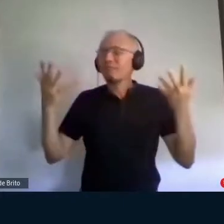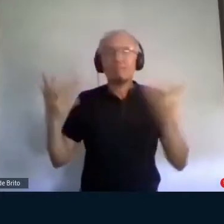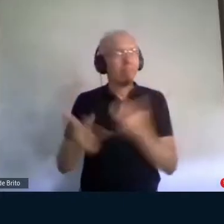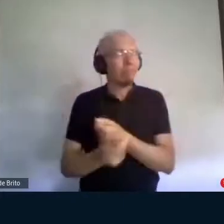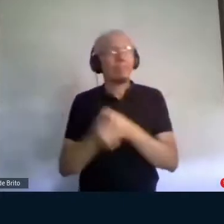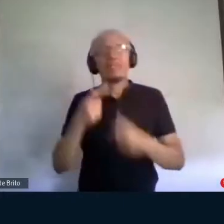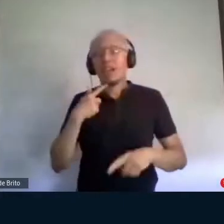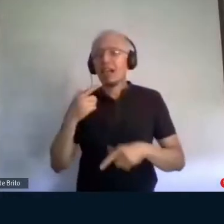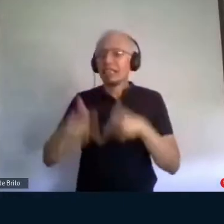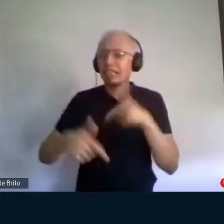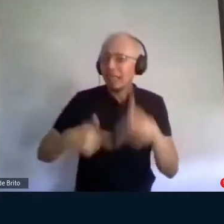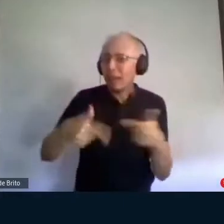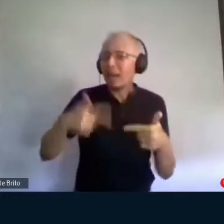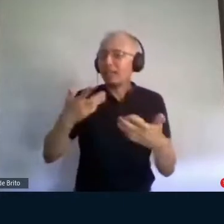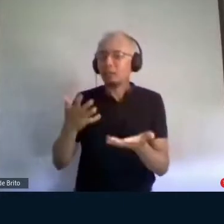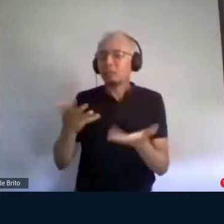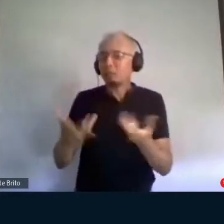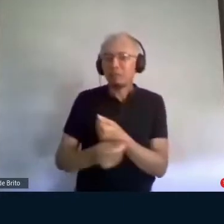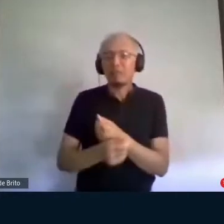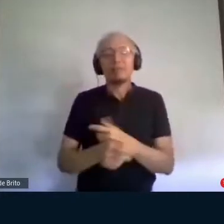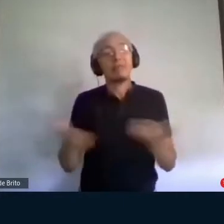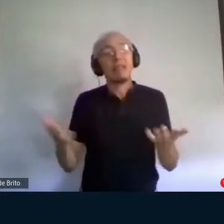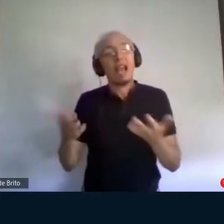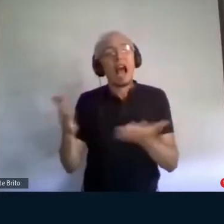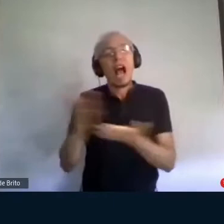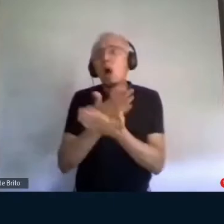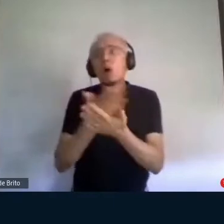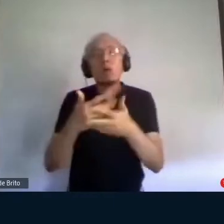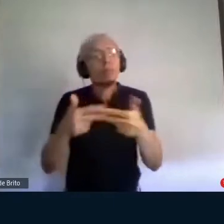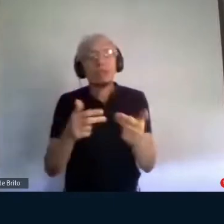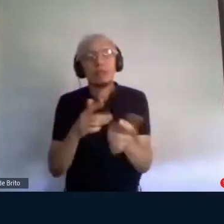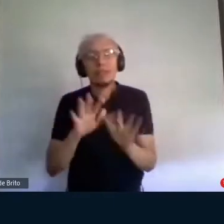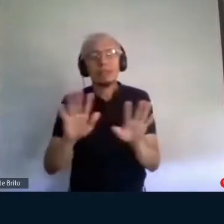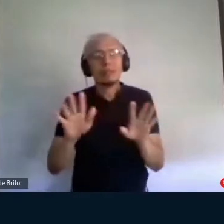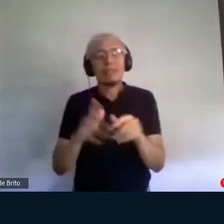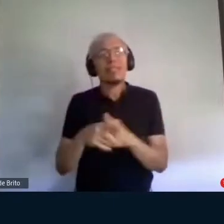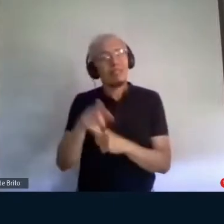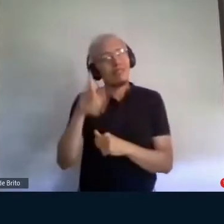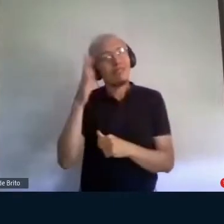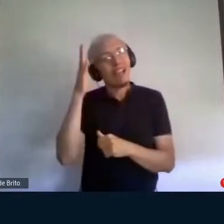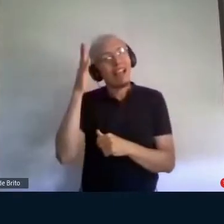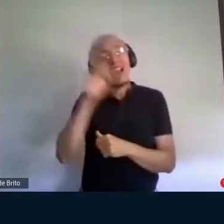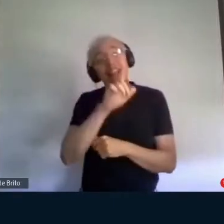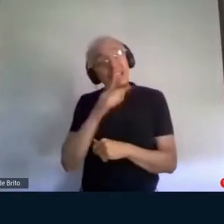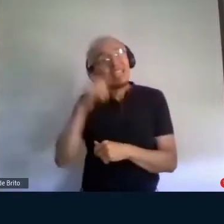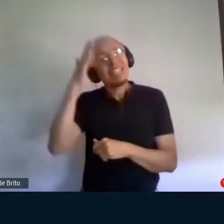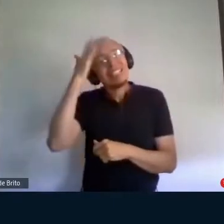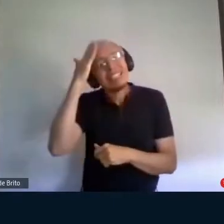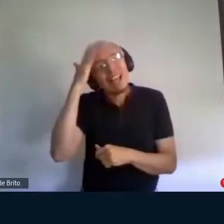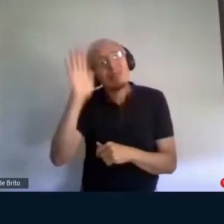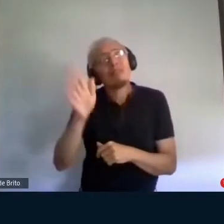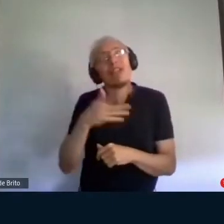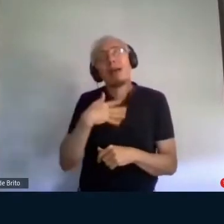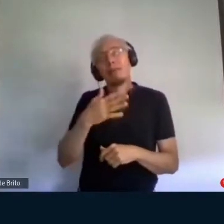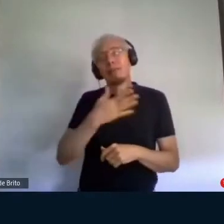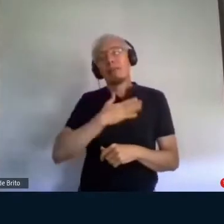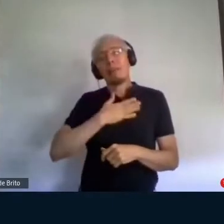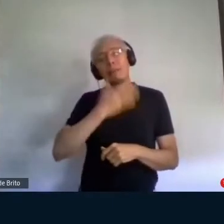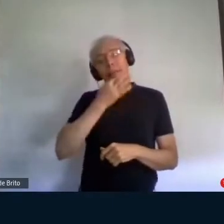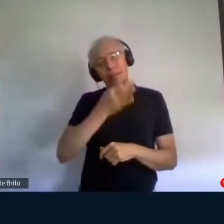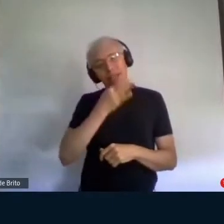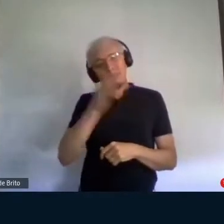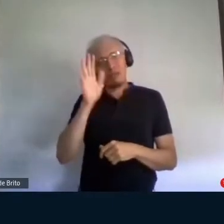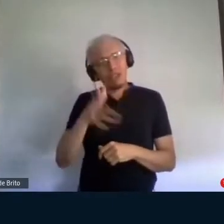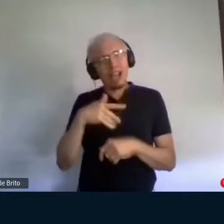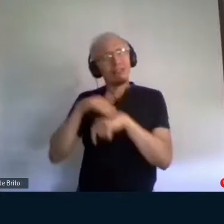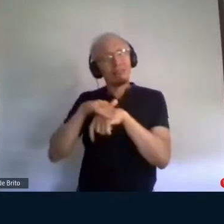sensacional. E vou fazer algumas considerações, embora a Lira já conheça bastante bem a minha opinião, né? A gente já